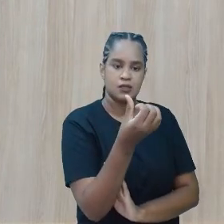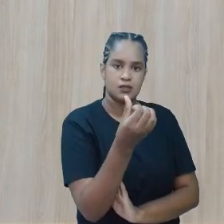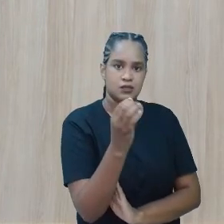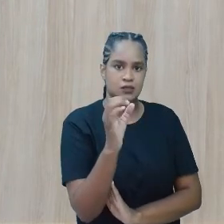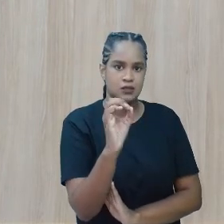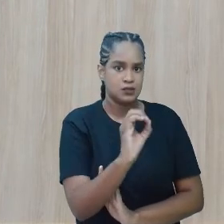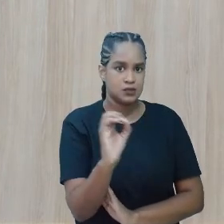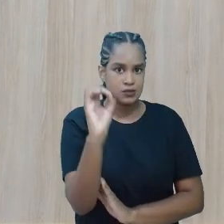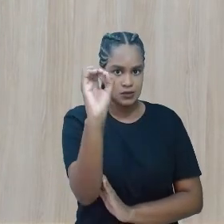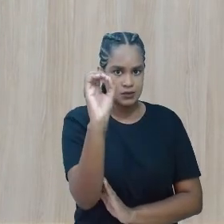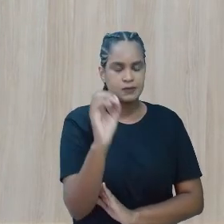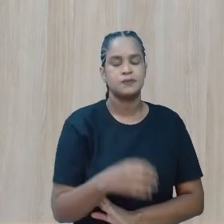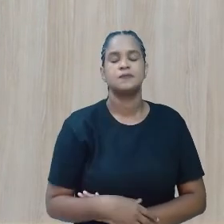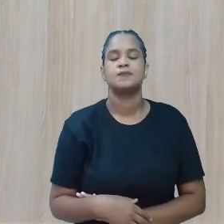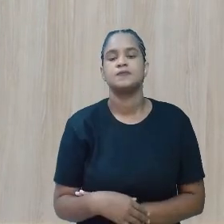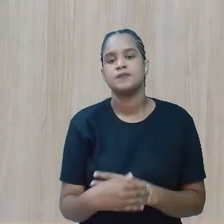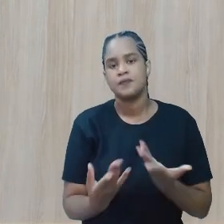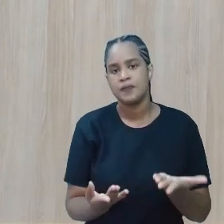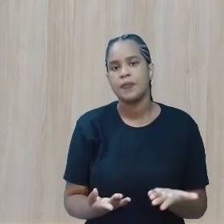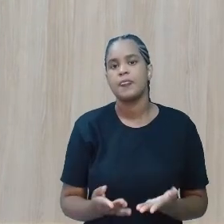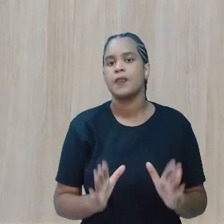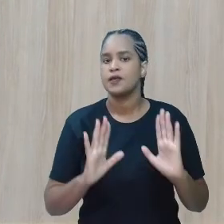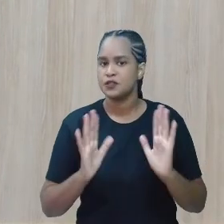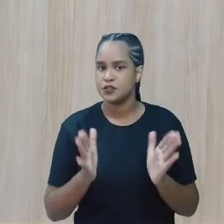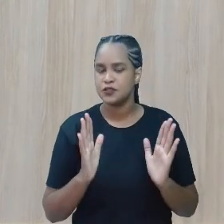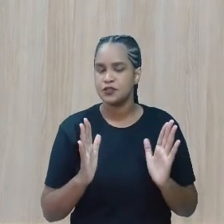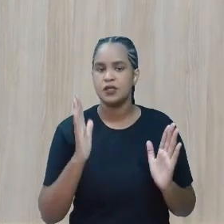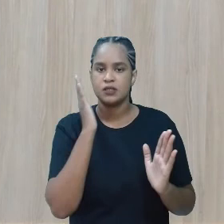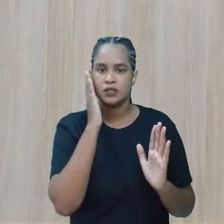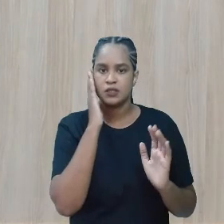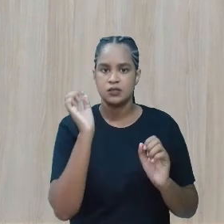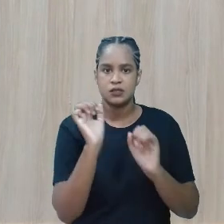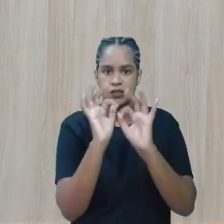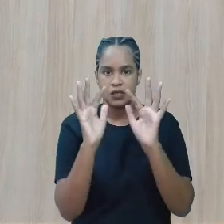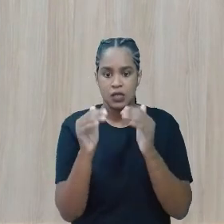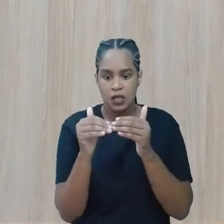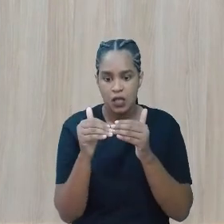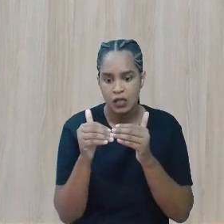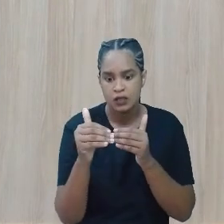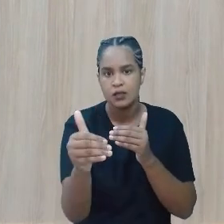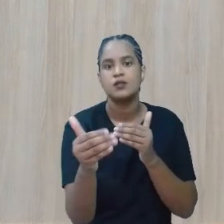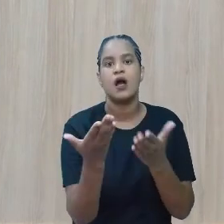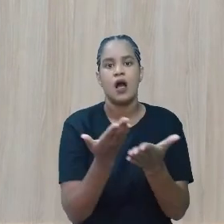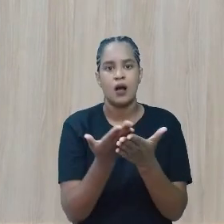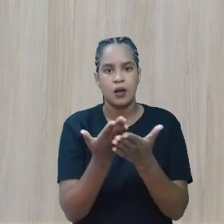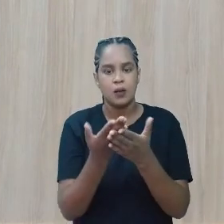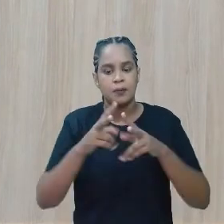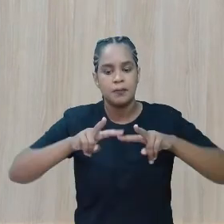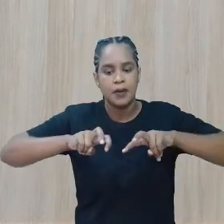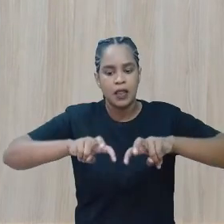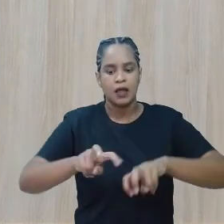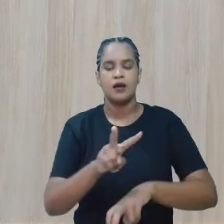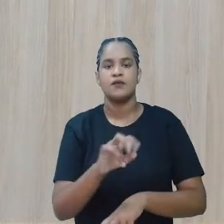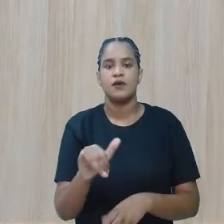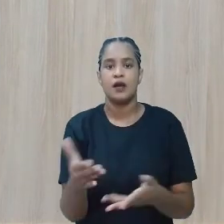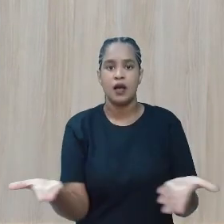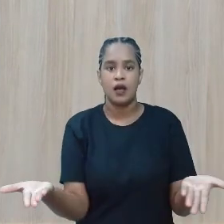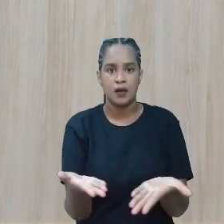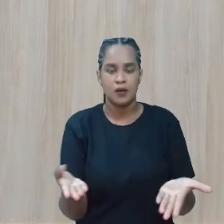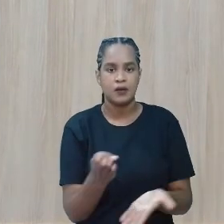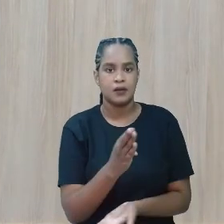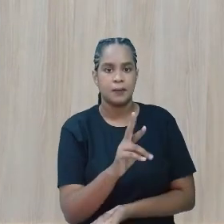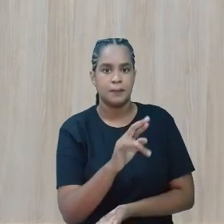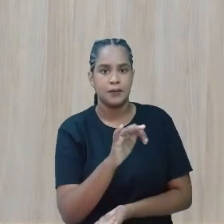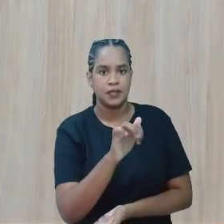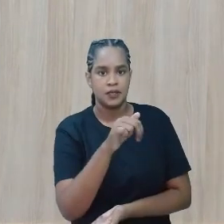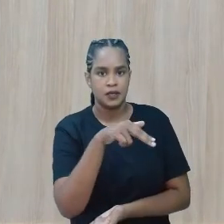360 graus. Então, isso aí a gente já vai levar para as próximas aulas, tá bom? Vou passar a palavra aqui para a Briane, para